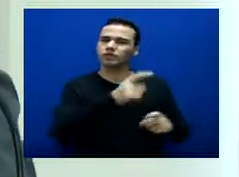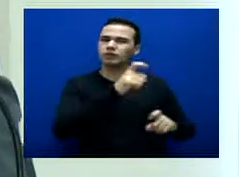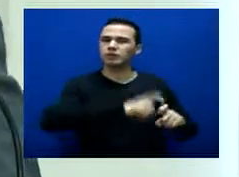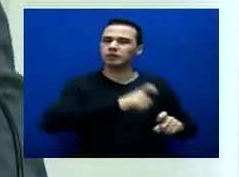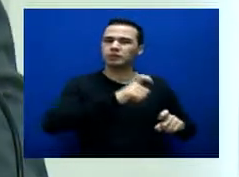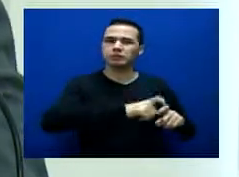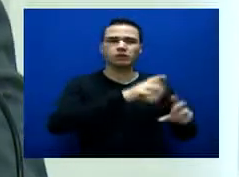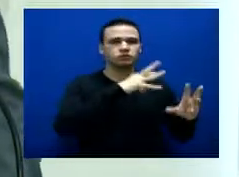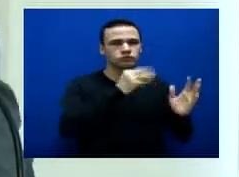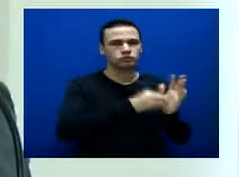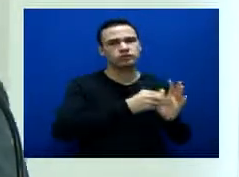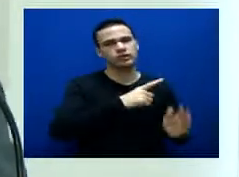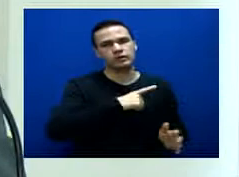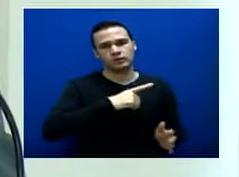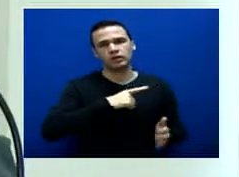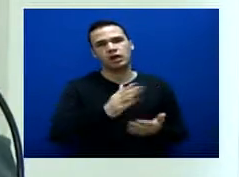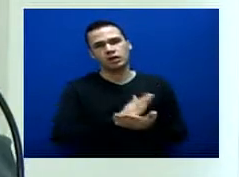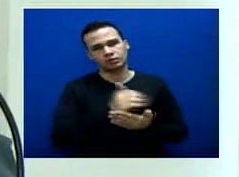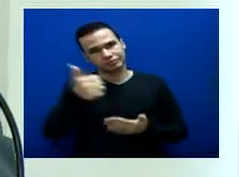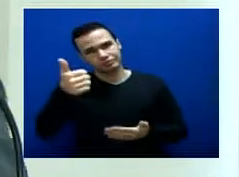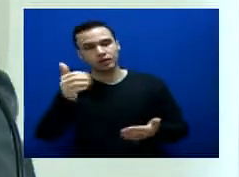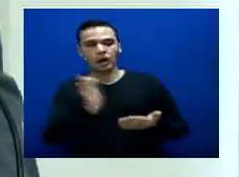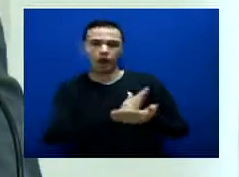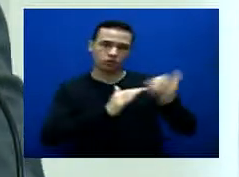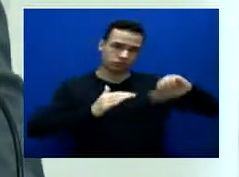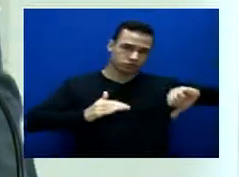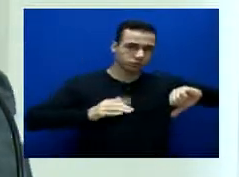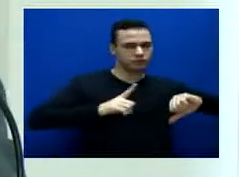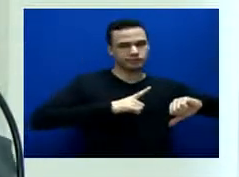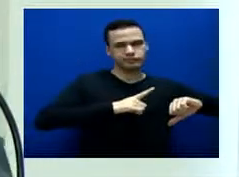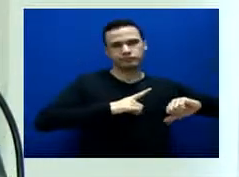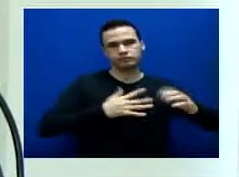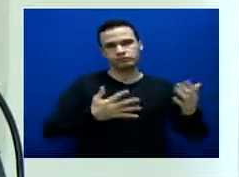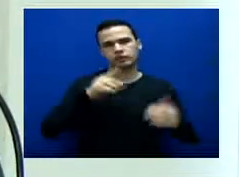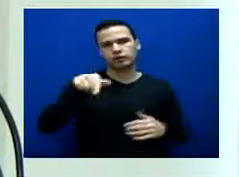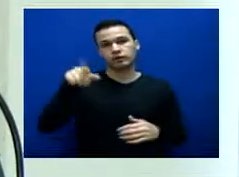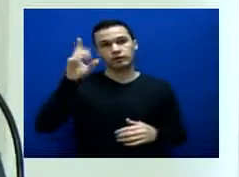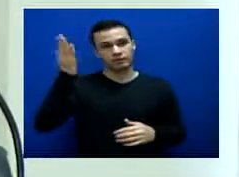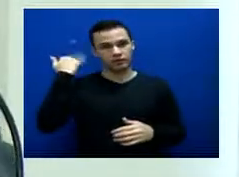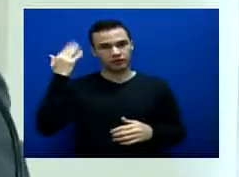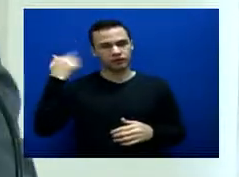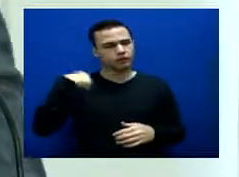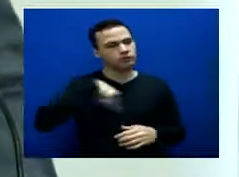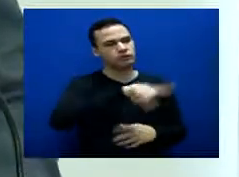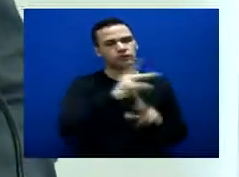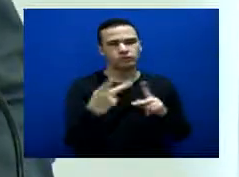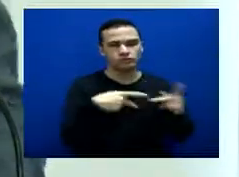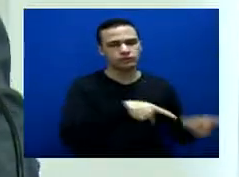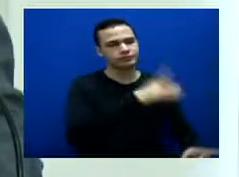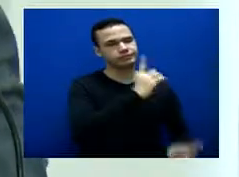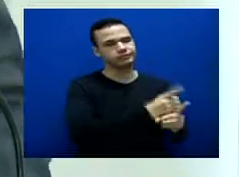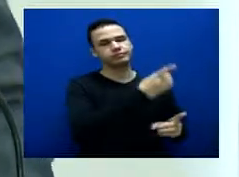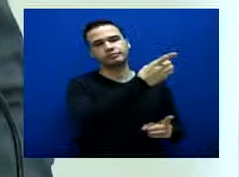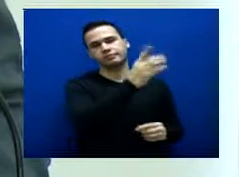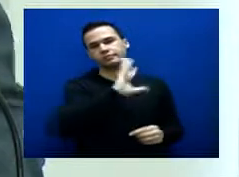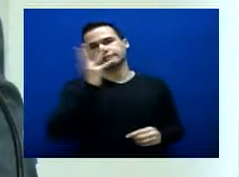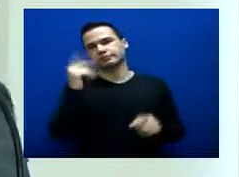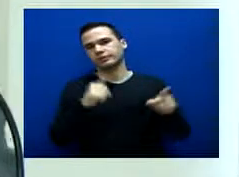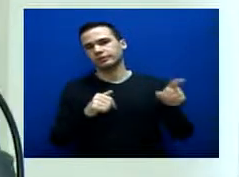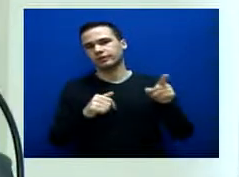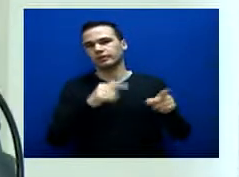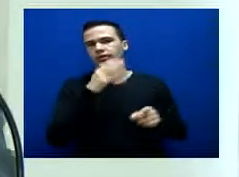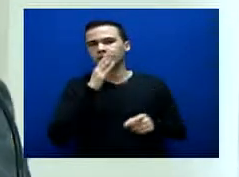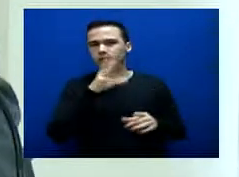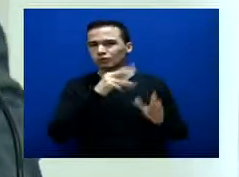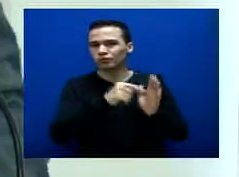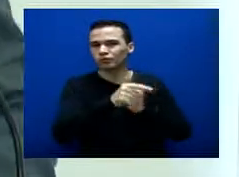todas as profissões, existem os bons e os ruins. E infelizmente, aquele dia eu fui visitar e me deparei com a situação que chegando lá,